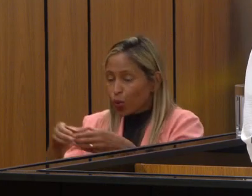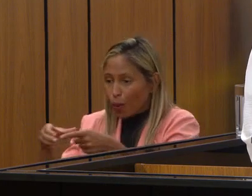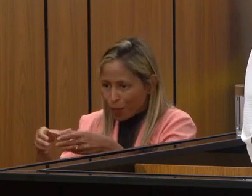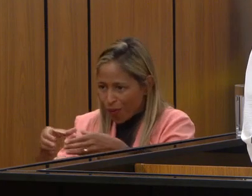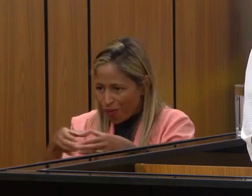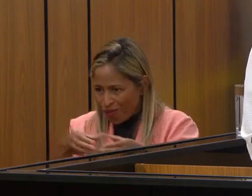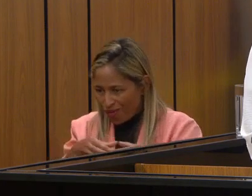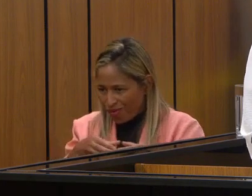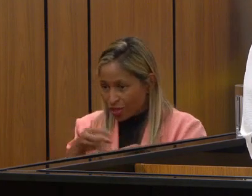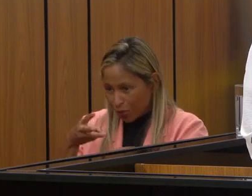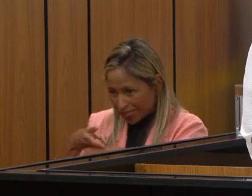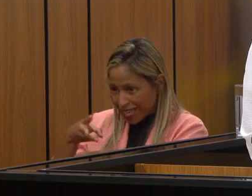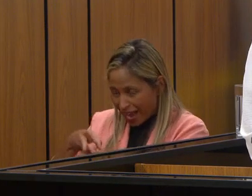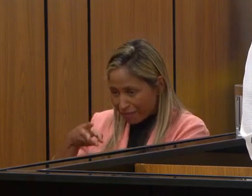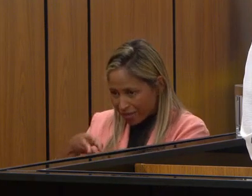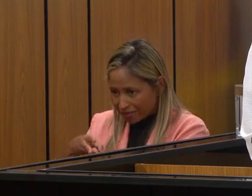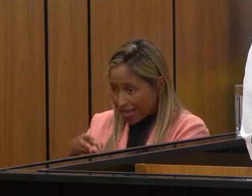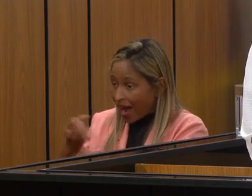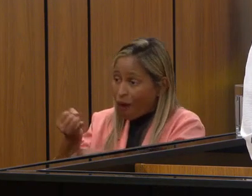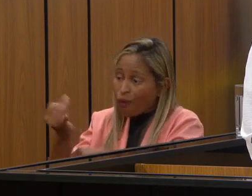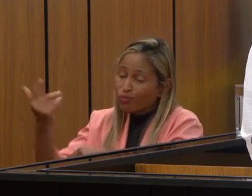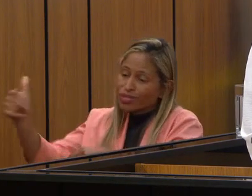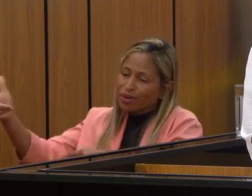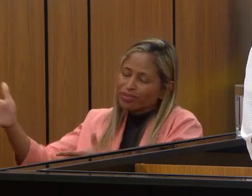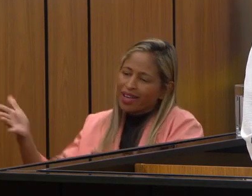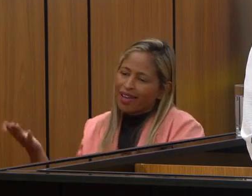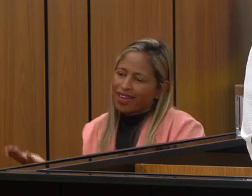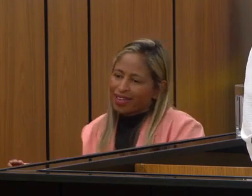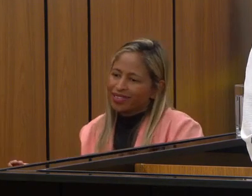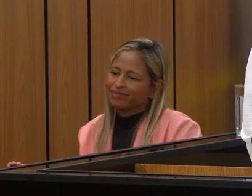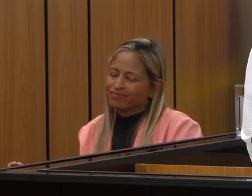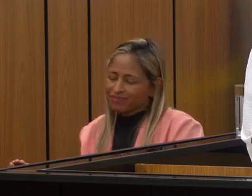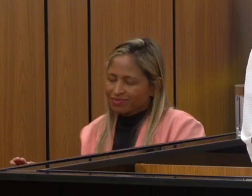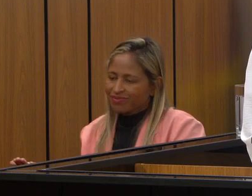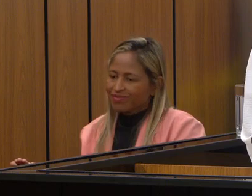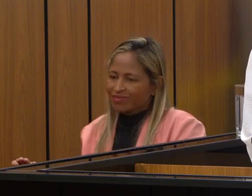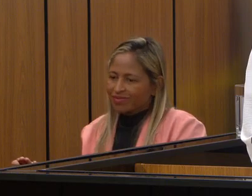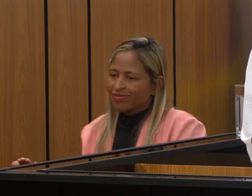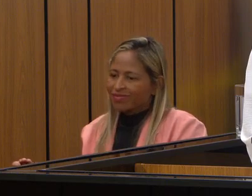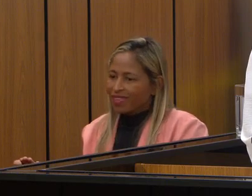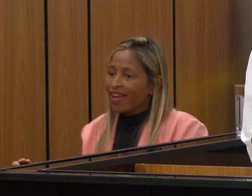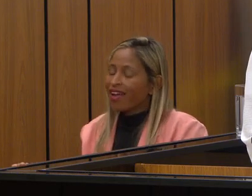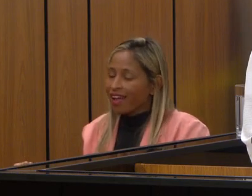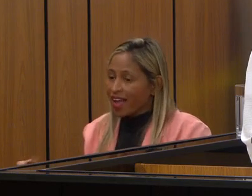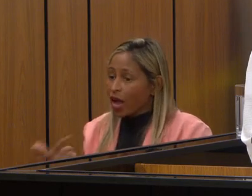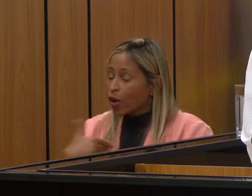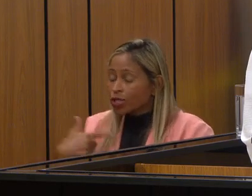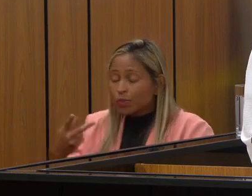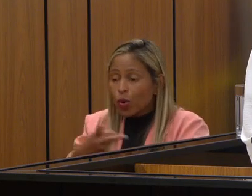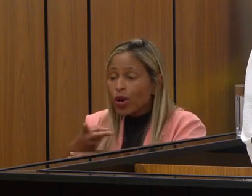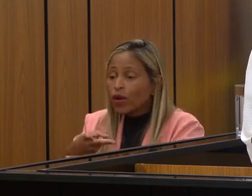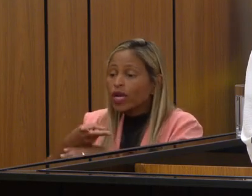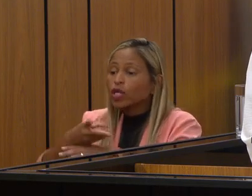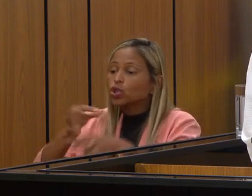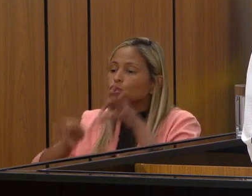né E aí só Deixa claro para Gente o que a gente veio aqui buscar Justiça